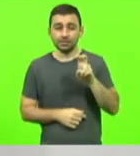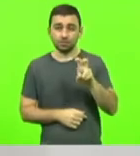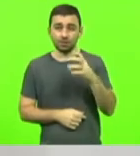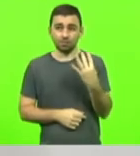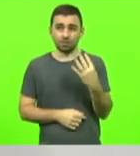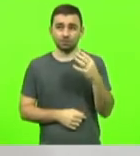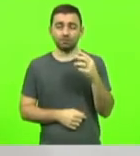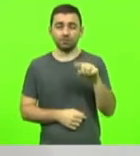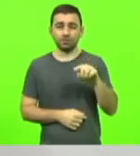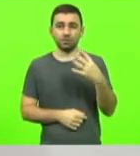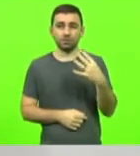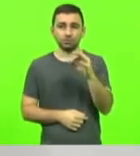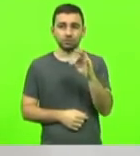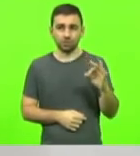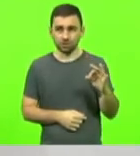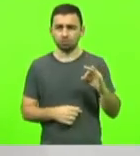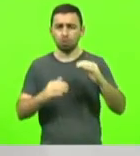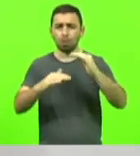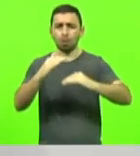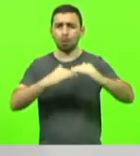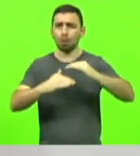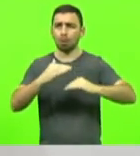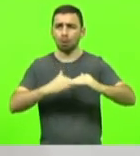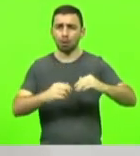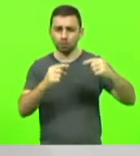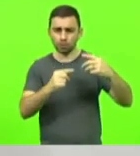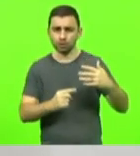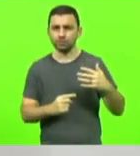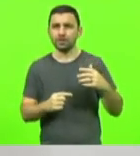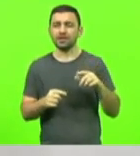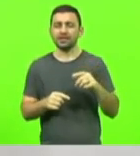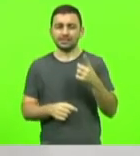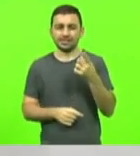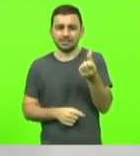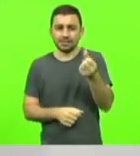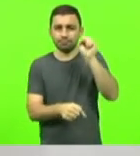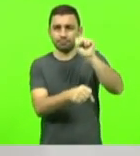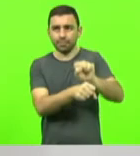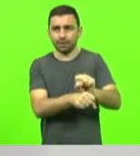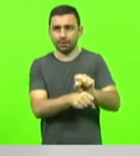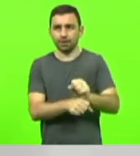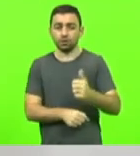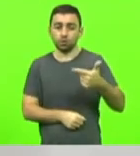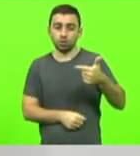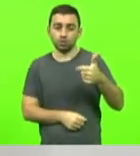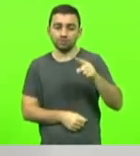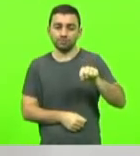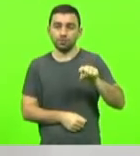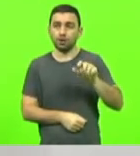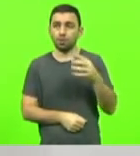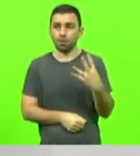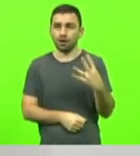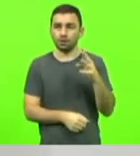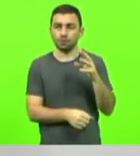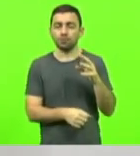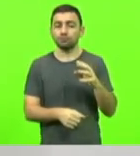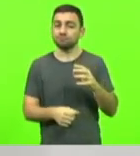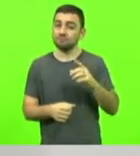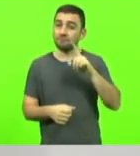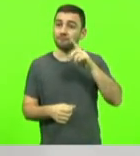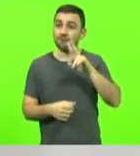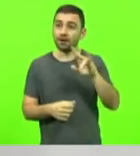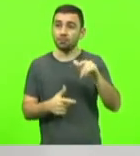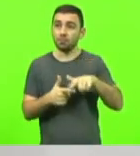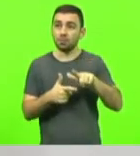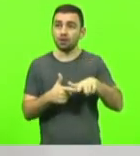54,4% estão em retrocesso, 16% estão estagnados, 12,4% ameaçados e 7%